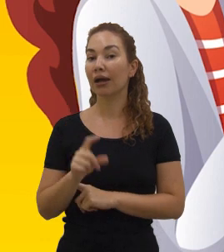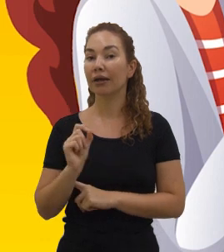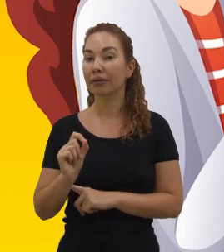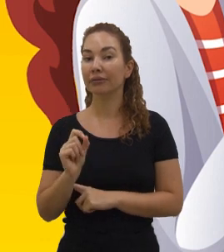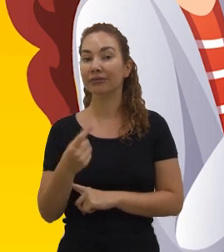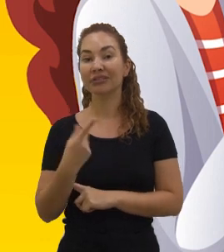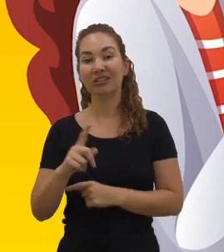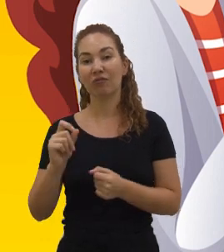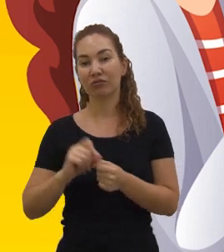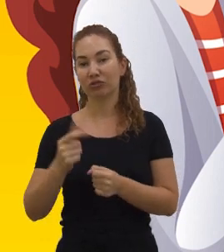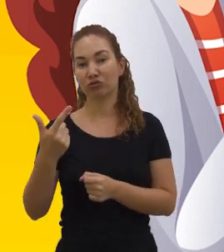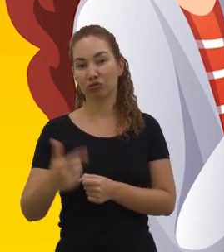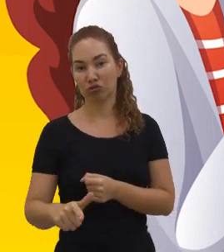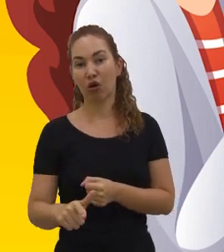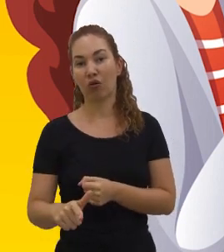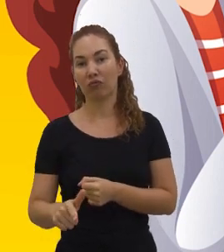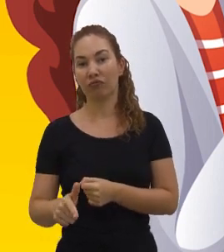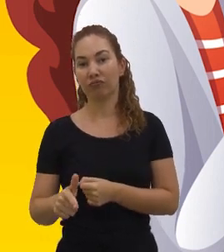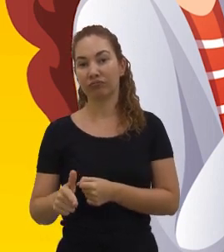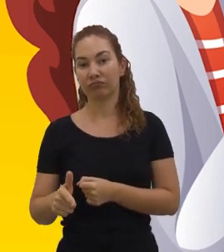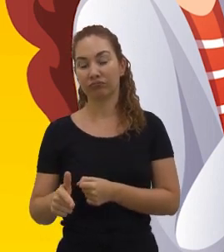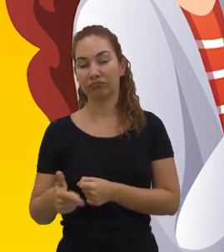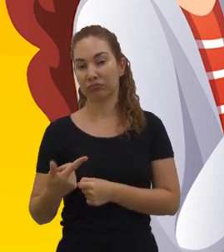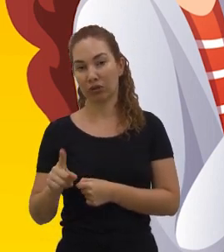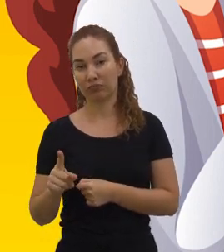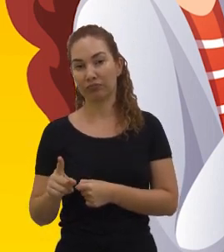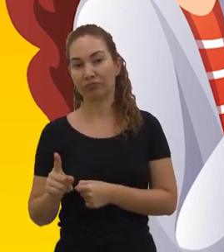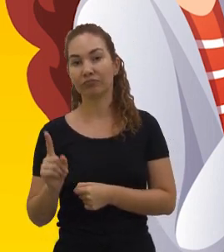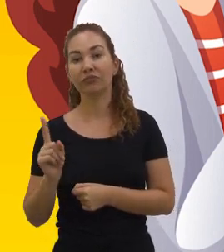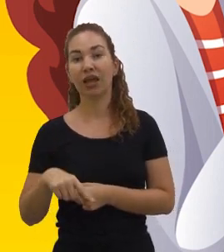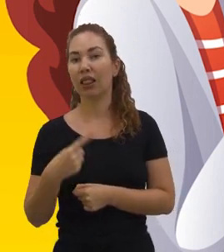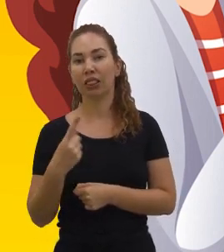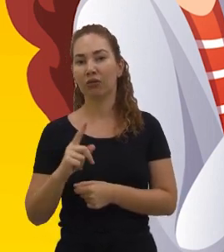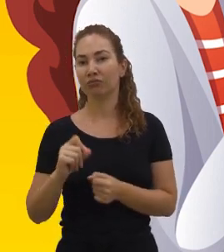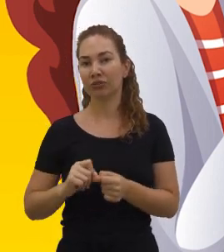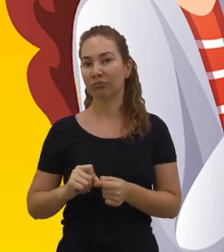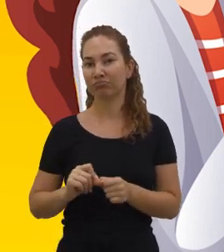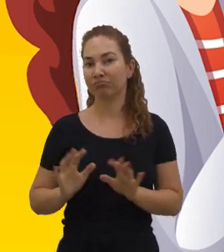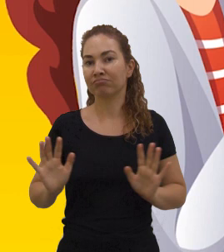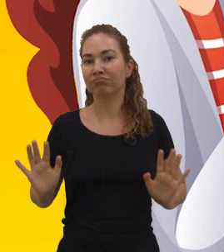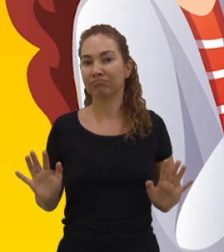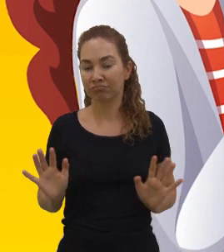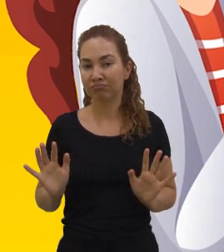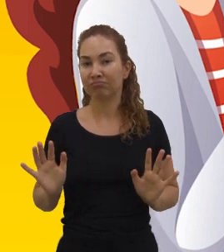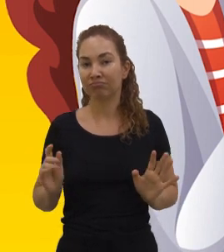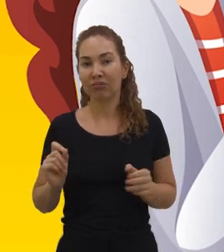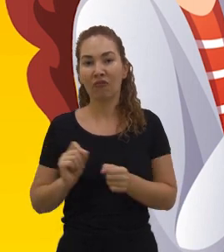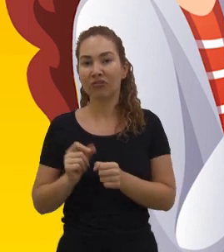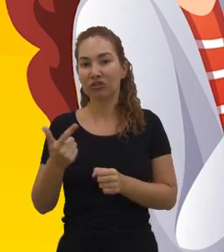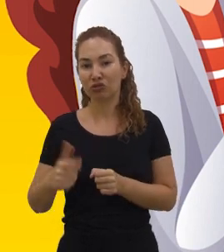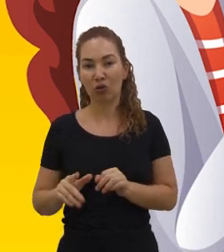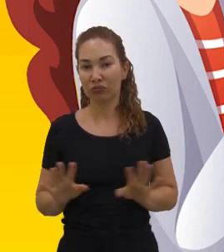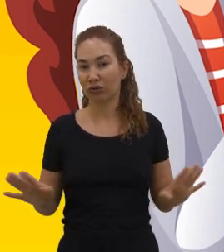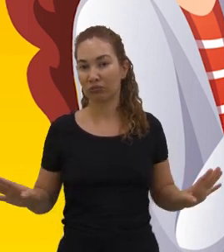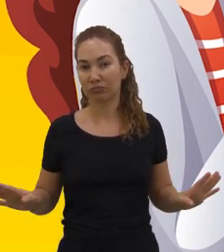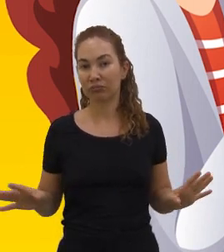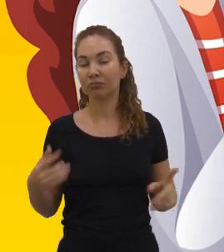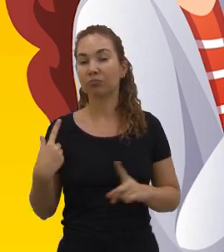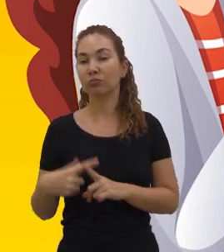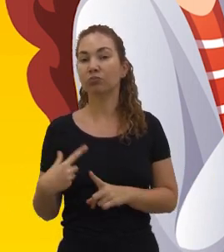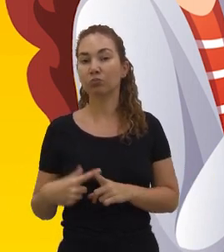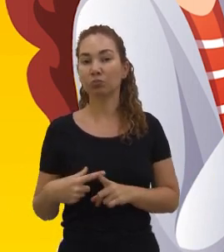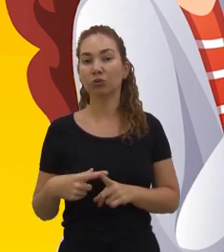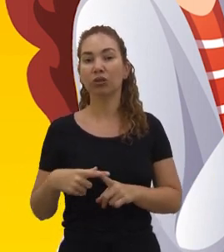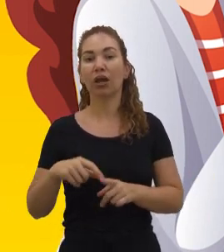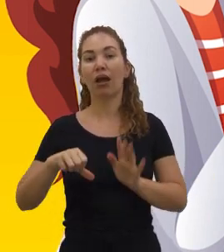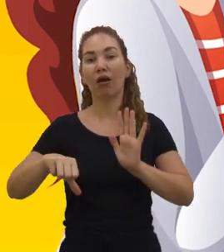não revidar. Na verdade, ela não tem que tomar ação nenhuma, quase. Que é o não revidar, porque no momento em que o crime de